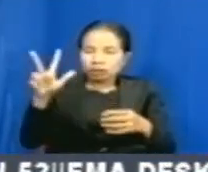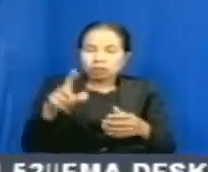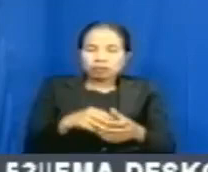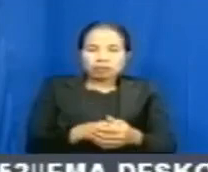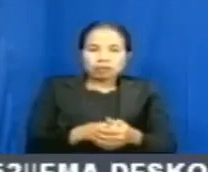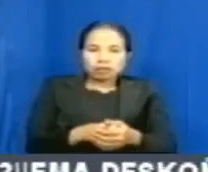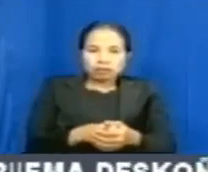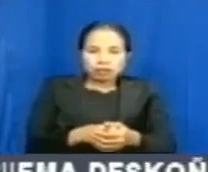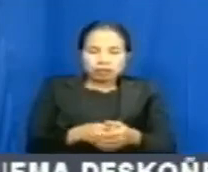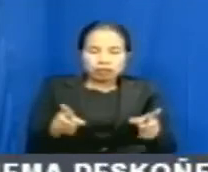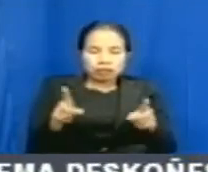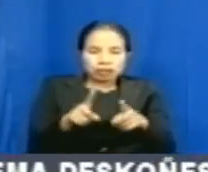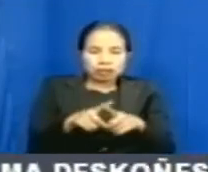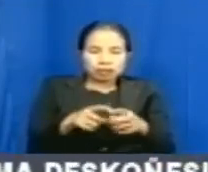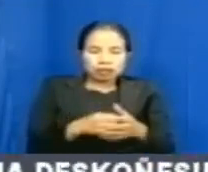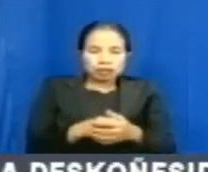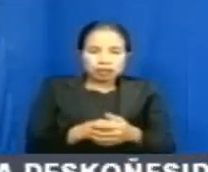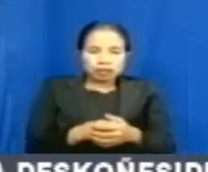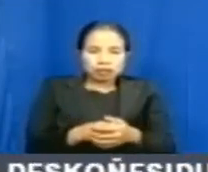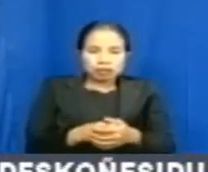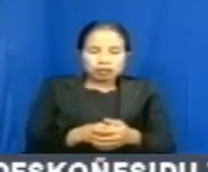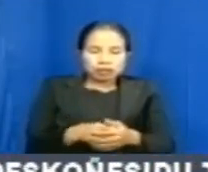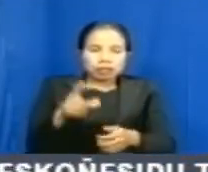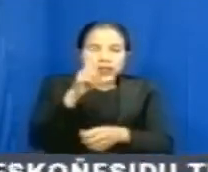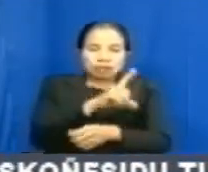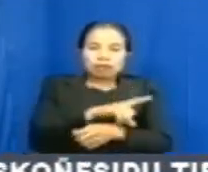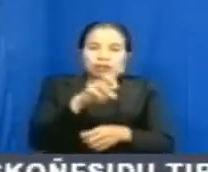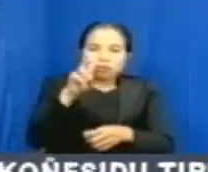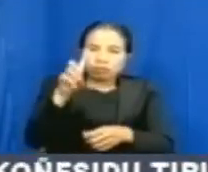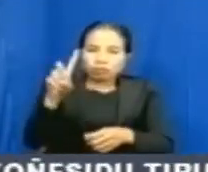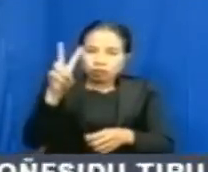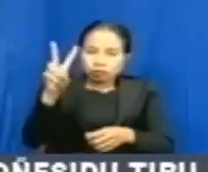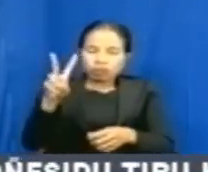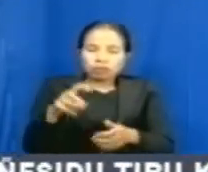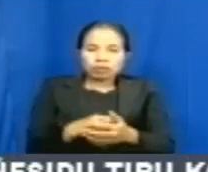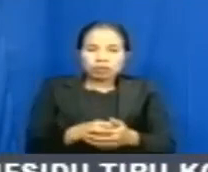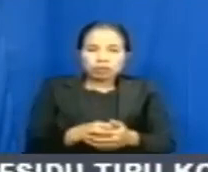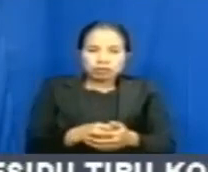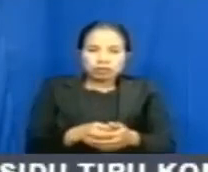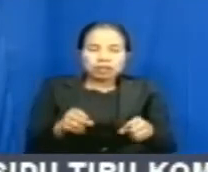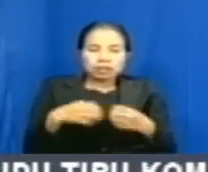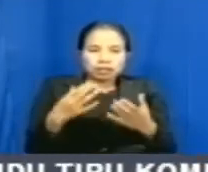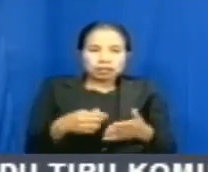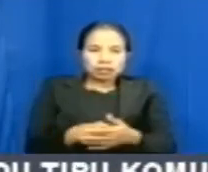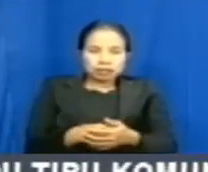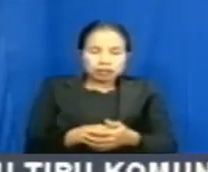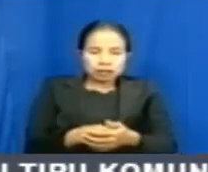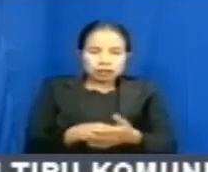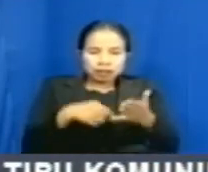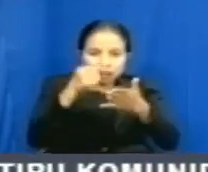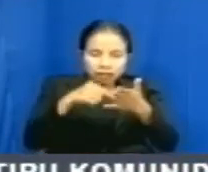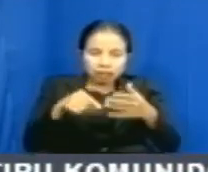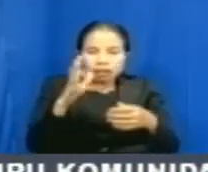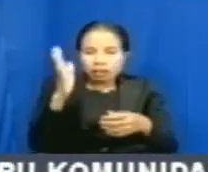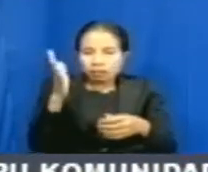Agora, tira da rua da Latula, sane a minha gaza na hira. Tu for me será querer, quando será querer, de limpulo a mim, Bacelo. A